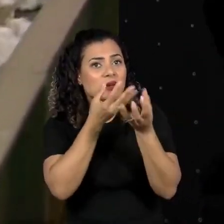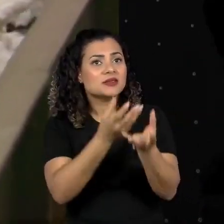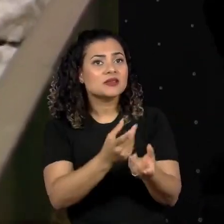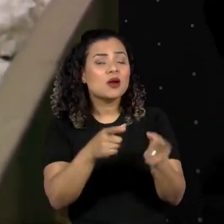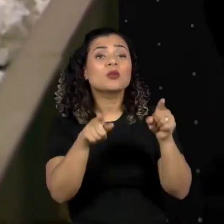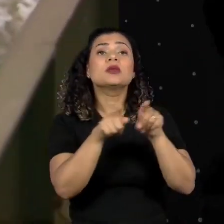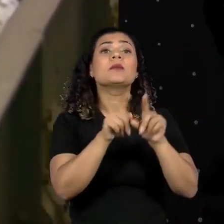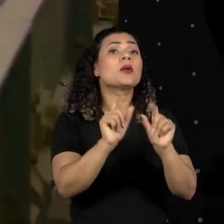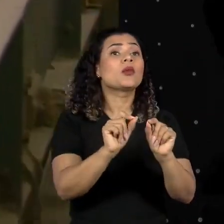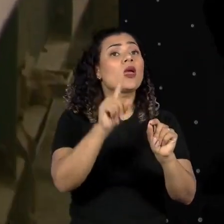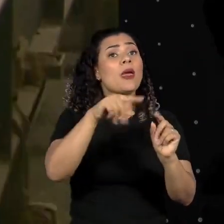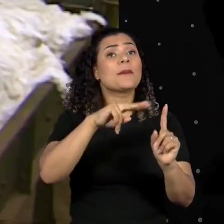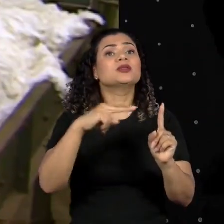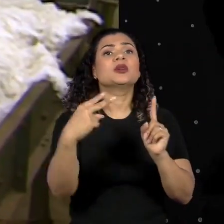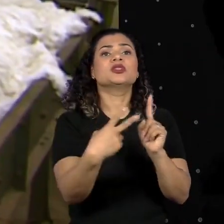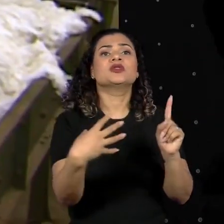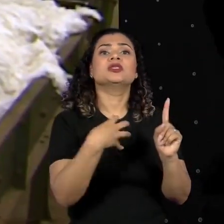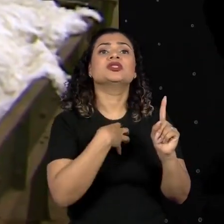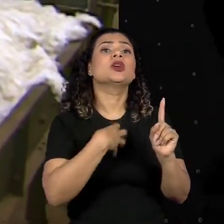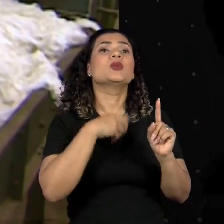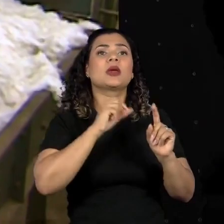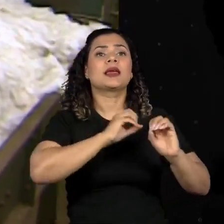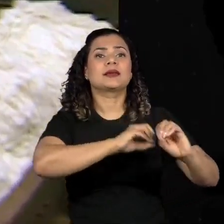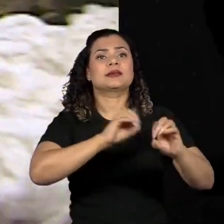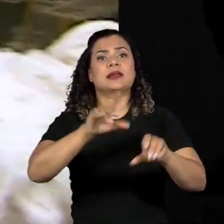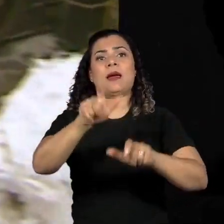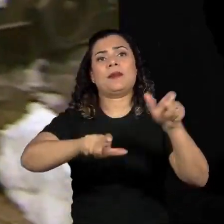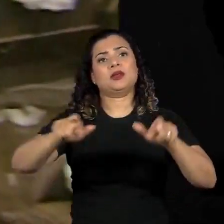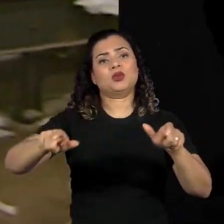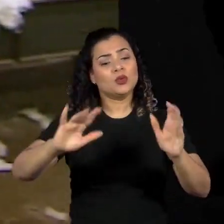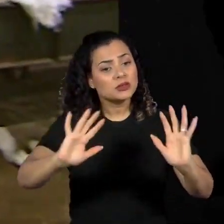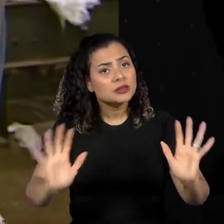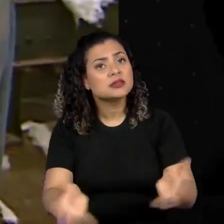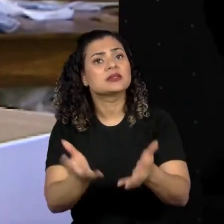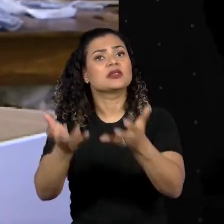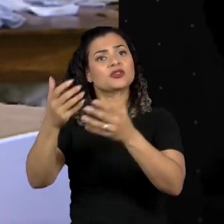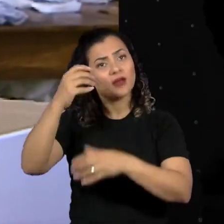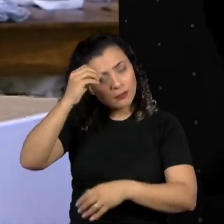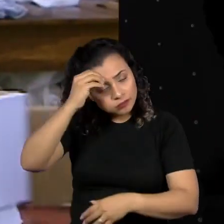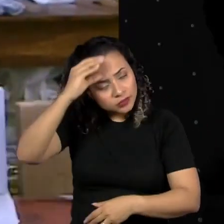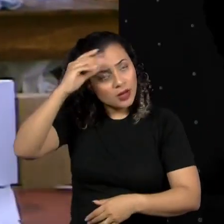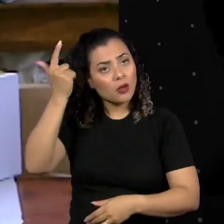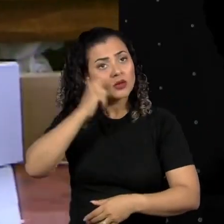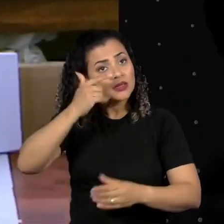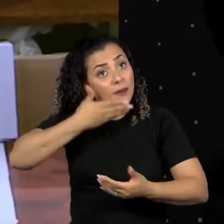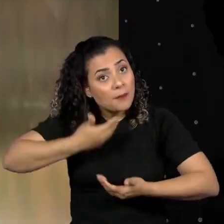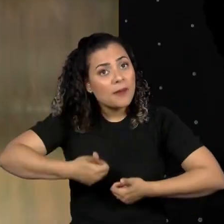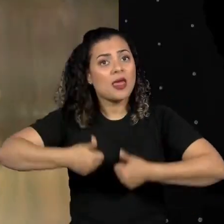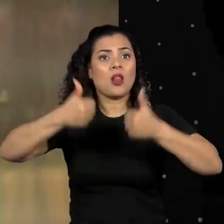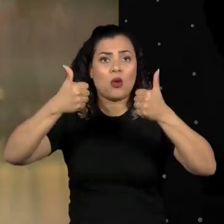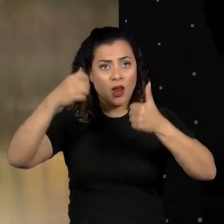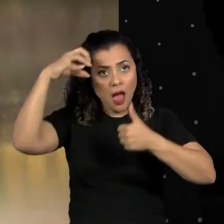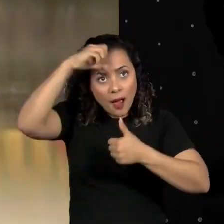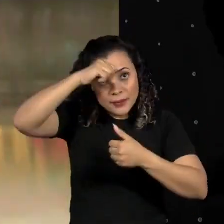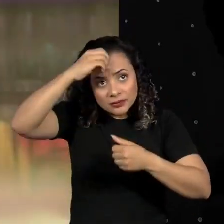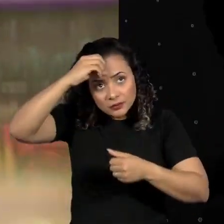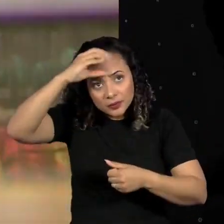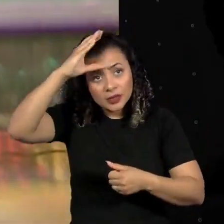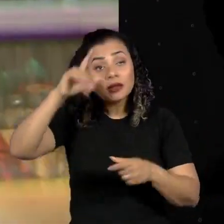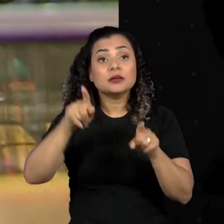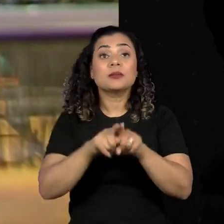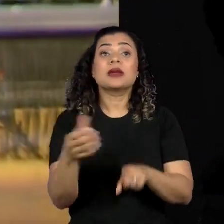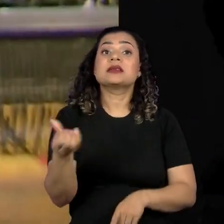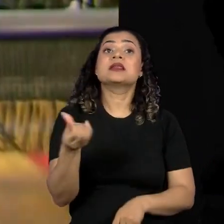trata dessa perspectiva de educar as pessoas, de incentivá-las a melhorarem a sua qualificação profissional O sexto princípio